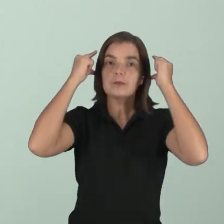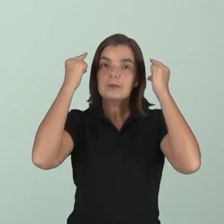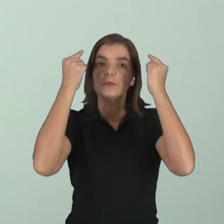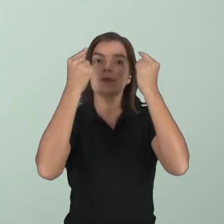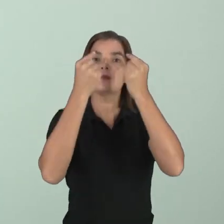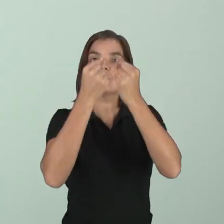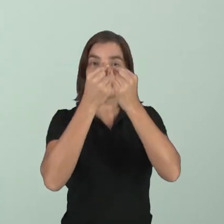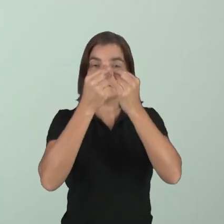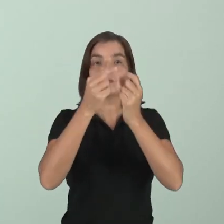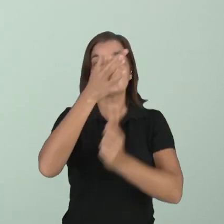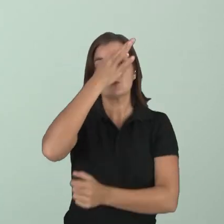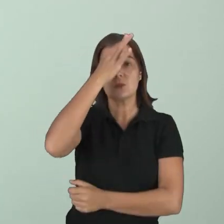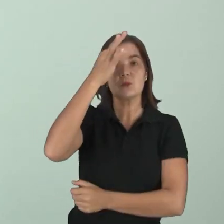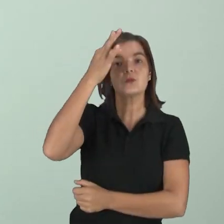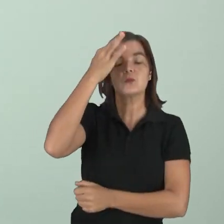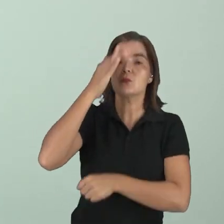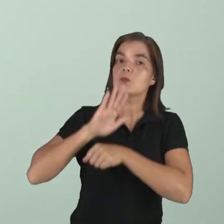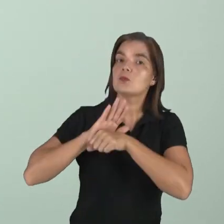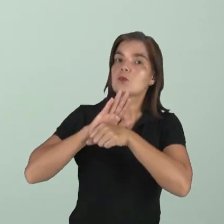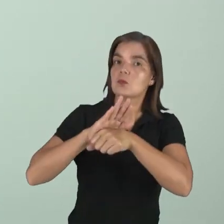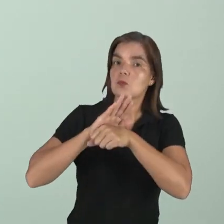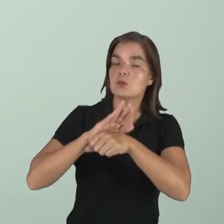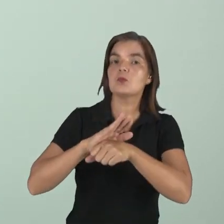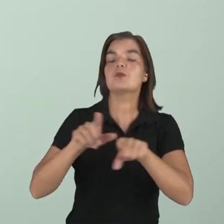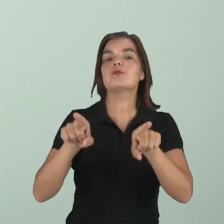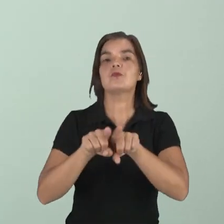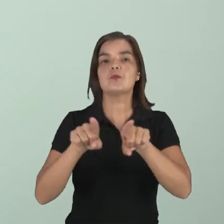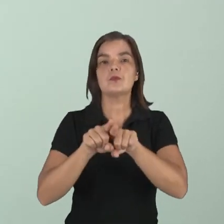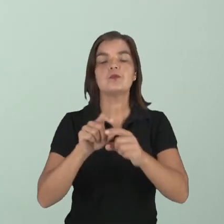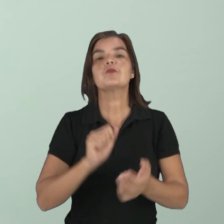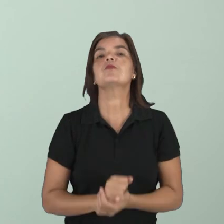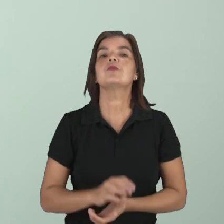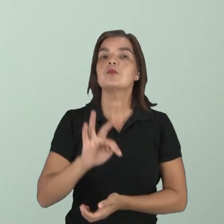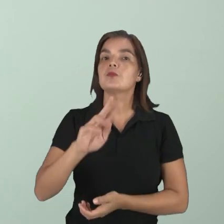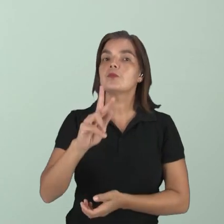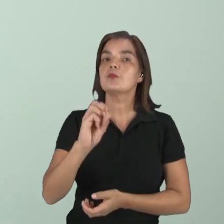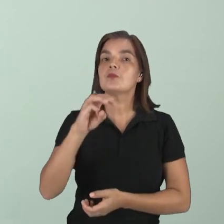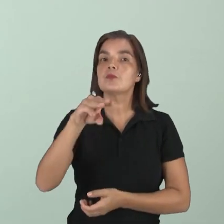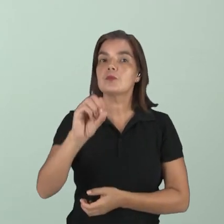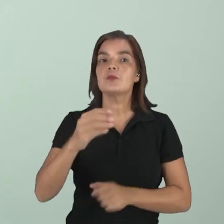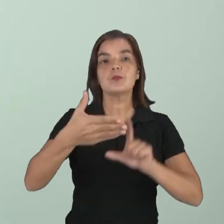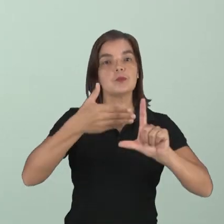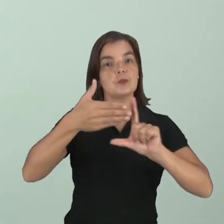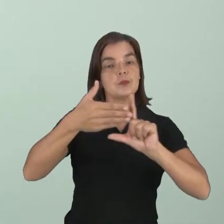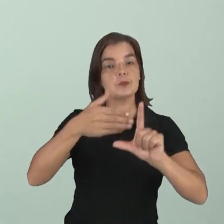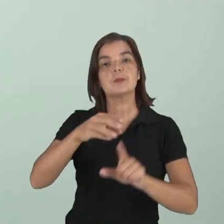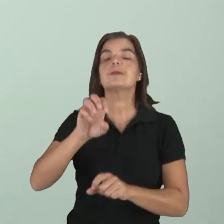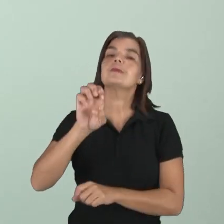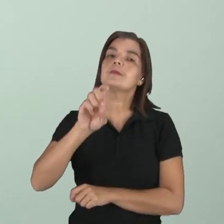Grécia, né, os filósofos, a contribuição até o modelo de Thomson. Não deixe de acessar a